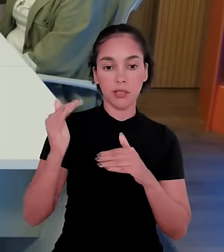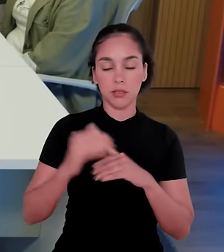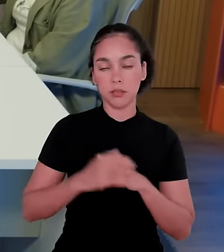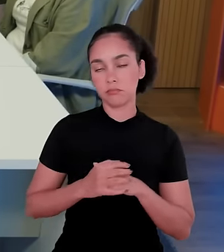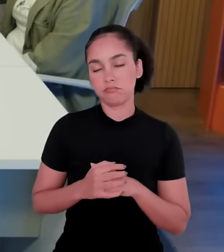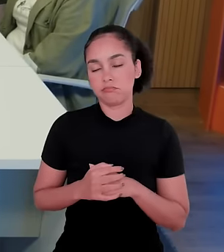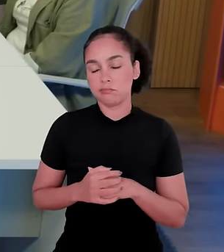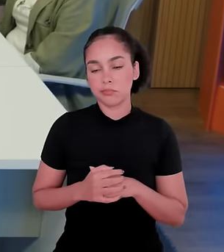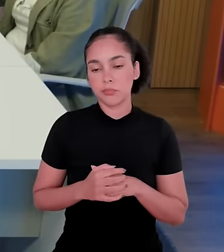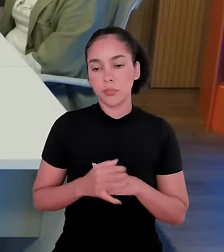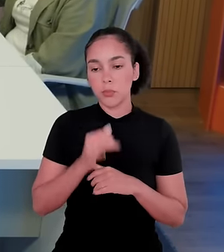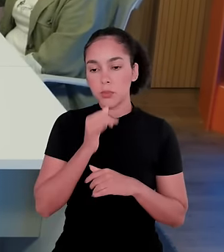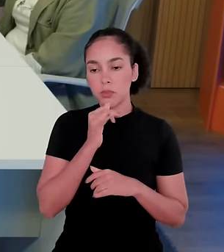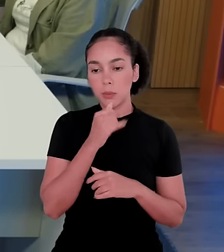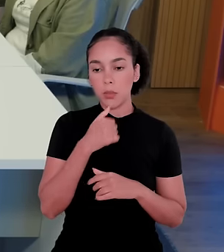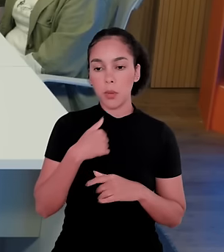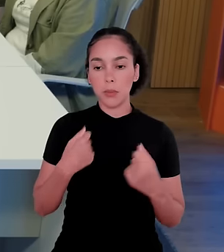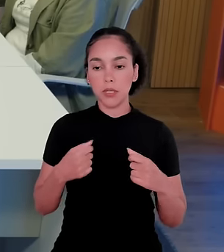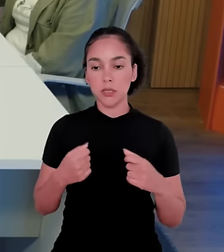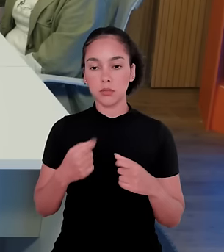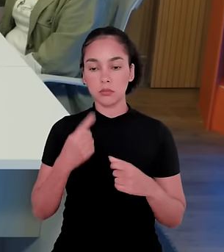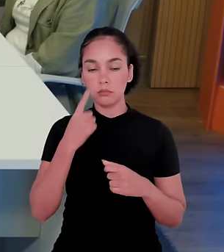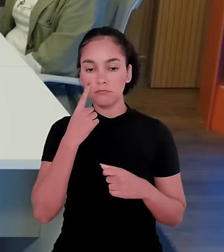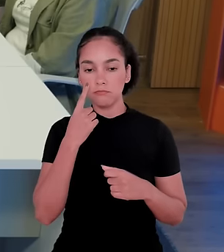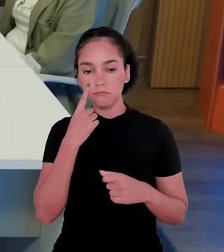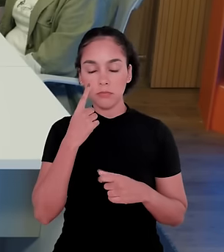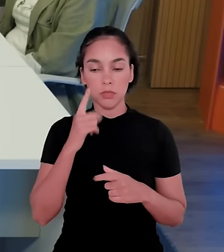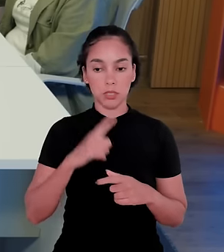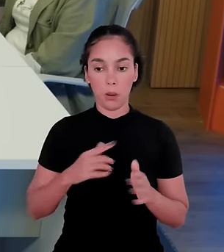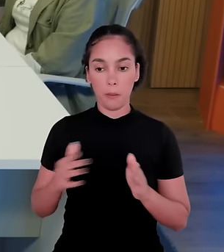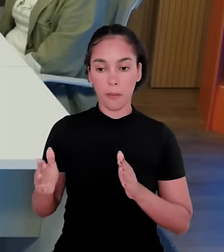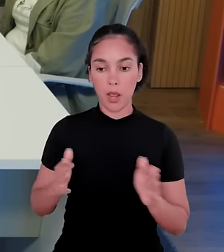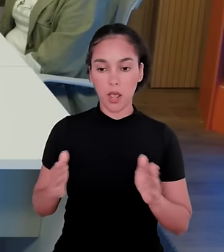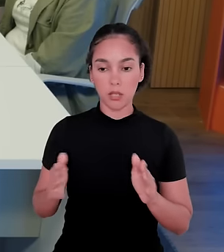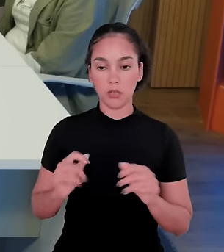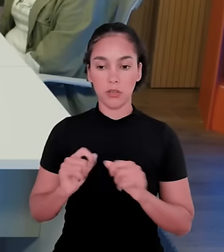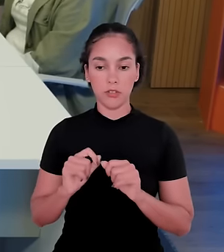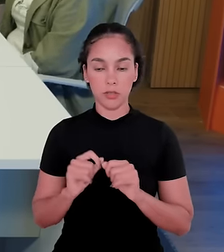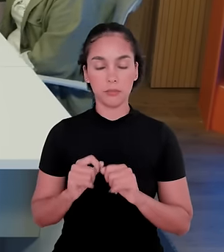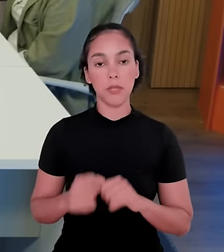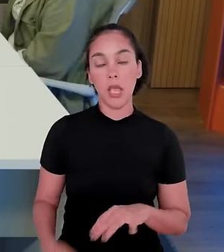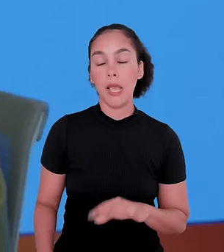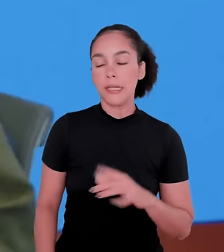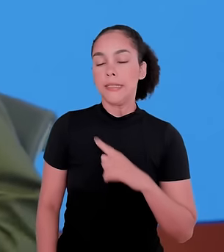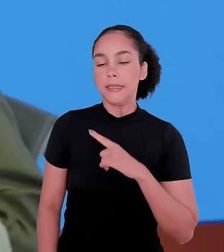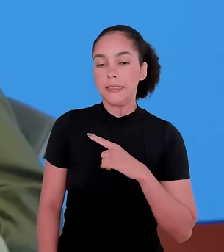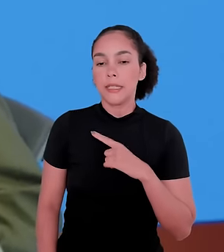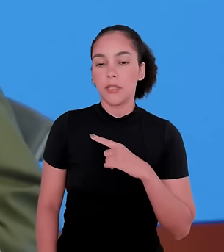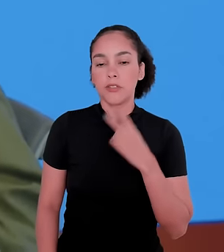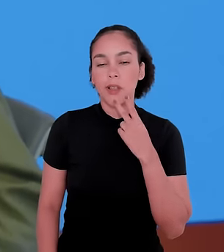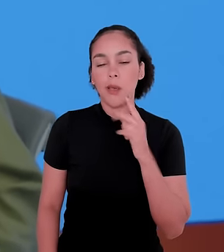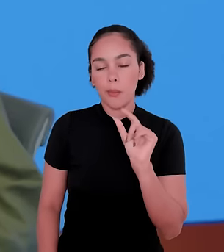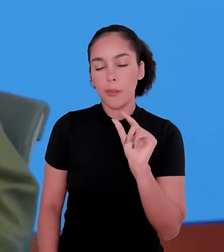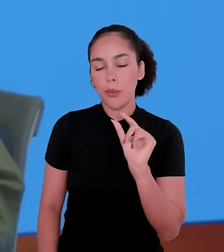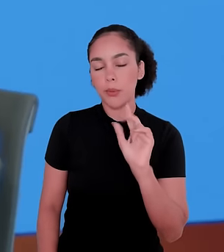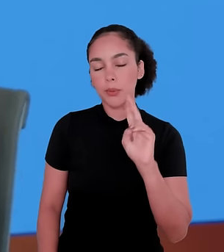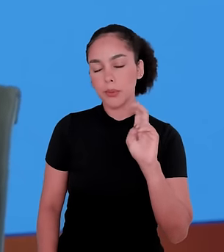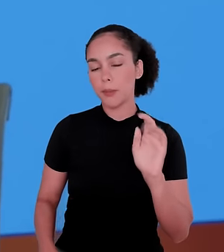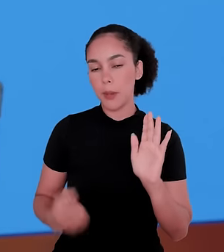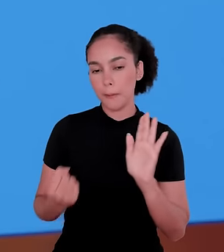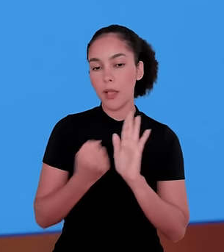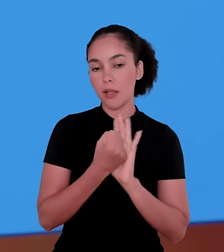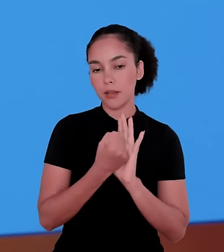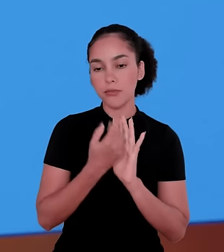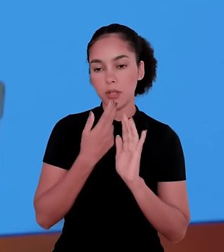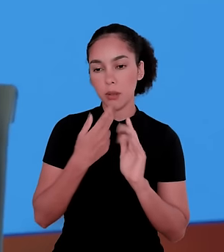tô lá na Eu Tenho que consultar consultar ele tem um prazo para fazer essa consulta tem assim vamos falar um pouquinho da marca né que é o que a gente